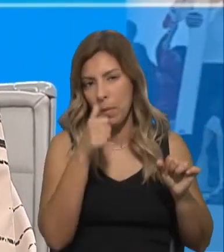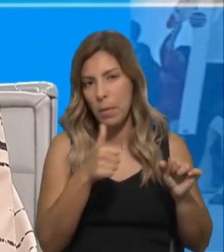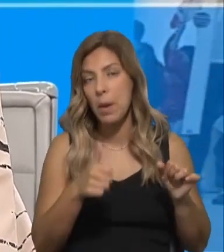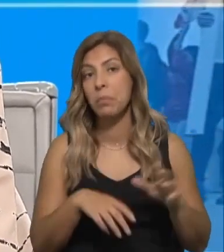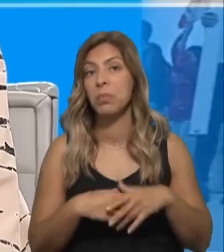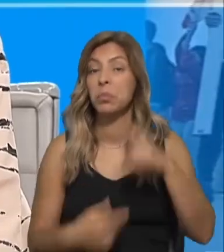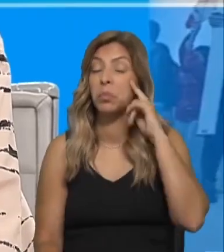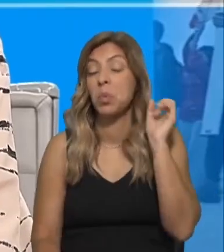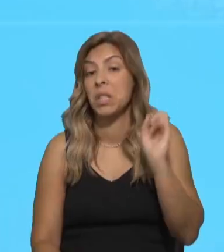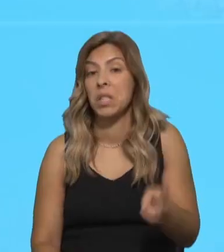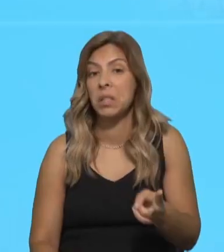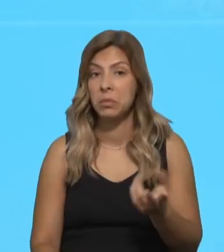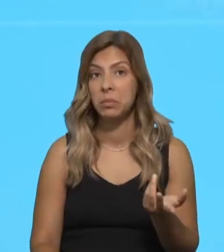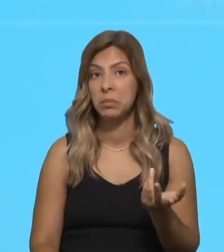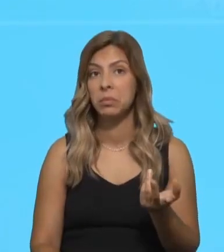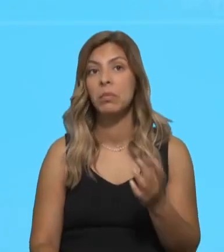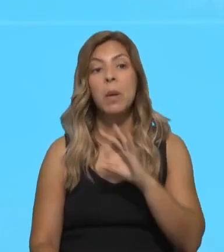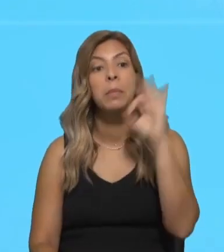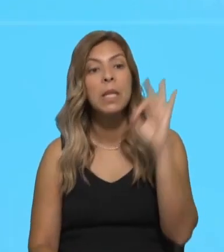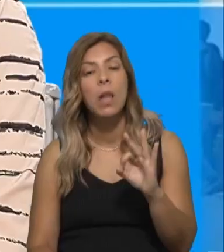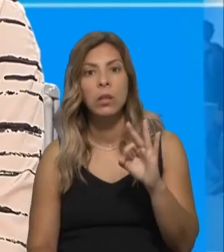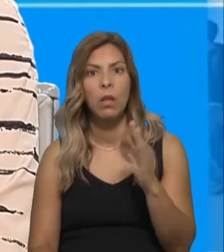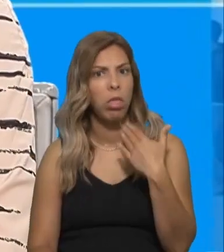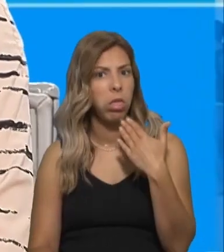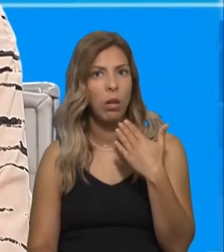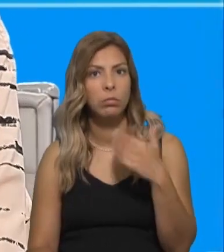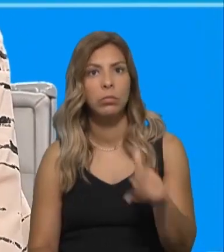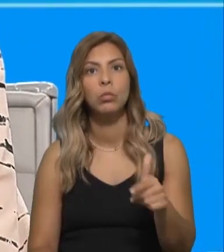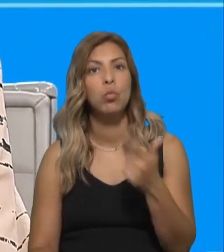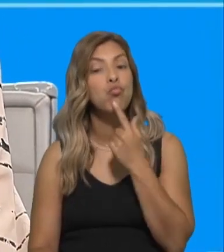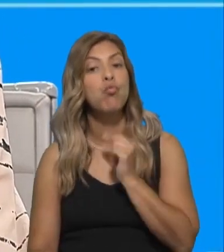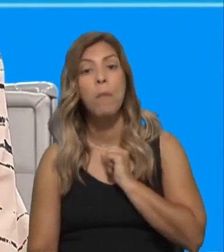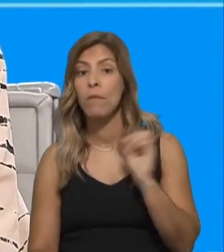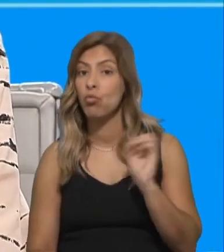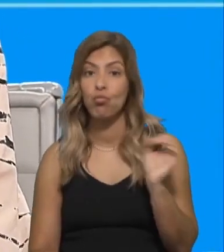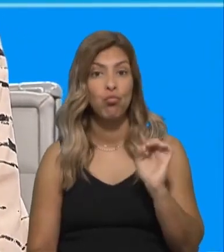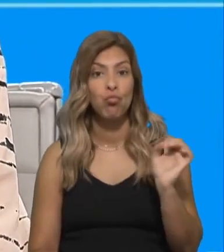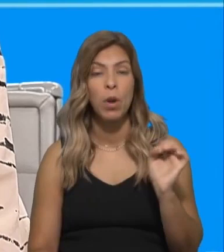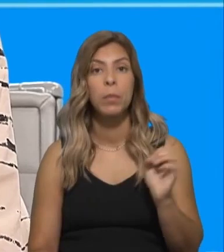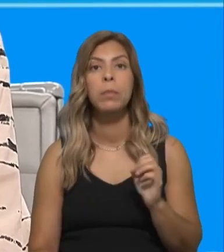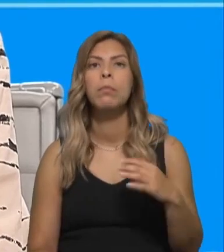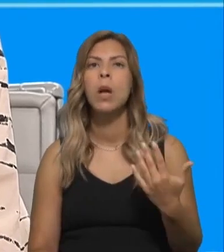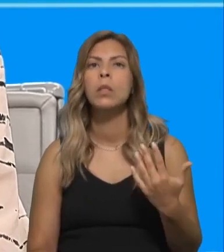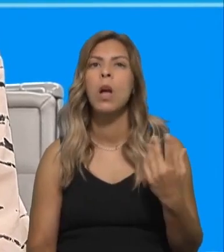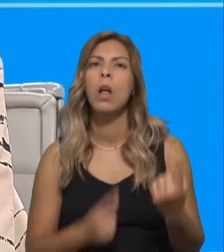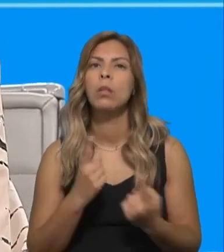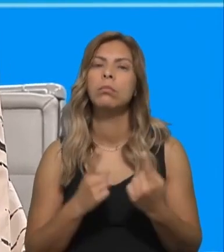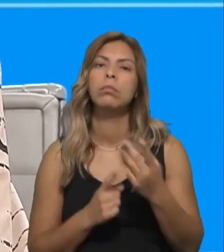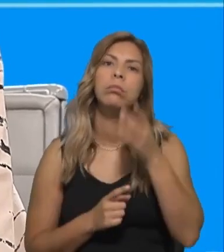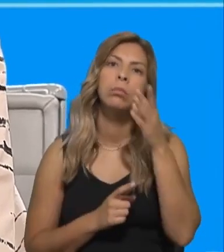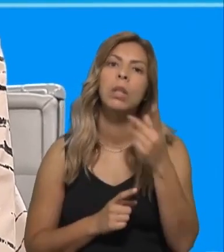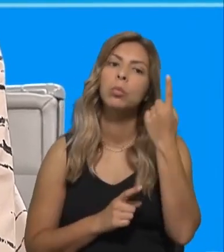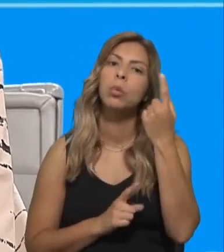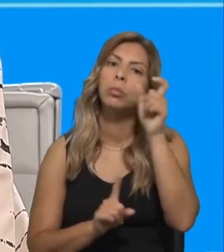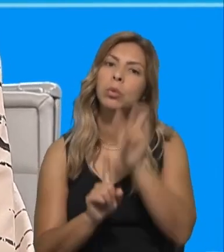pensar. A probabilidade era pequena. Não, e não saiu sequer o meu nome, mas terão enviado isso para a Santa Sé e disseram é bom também